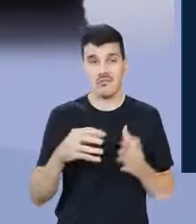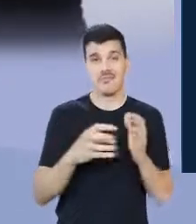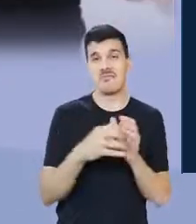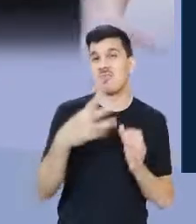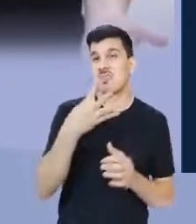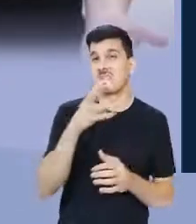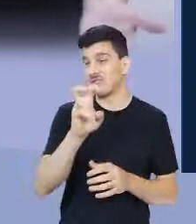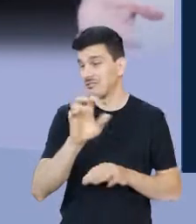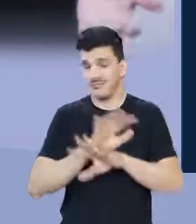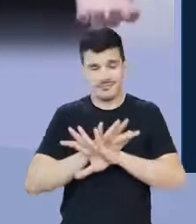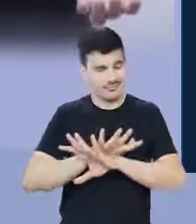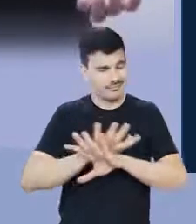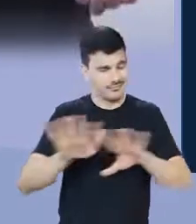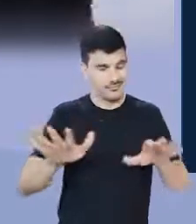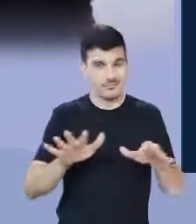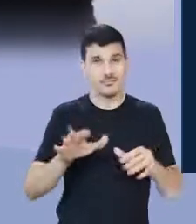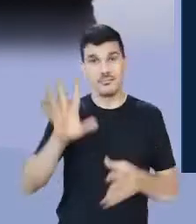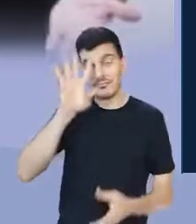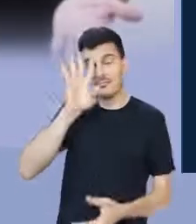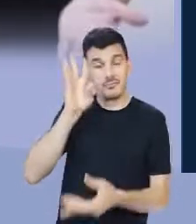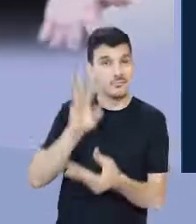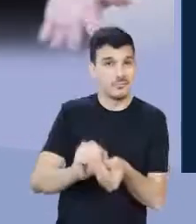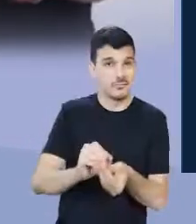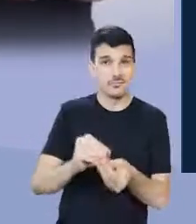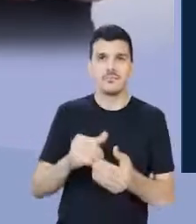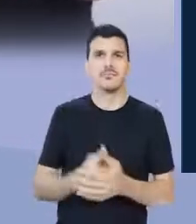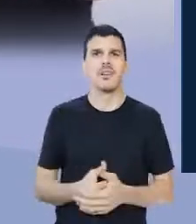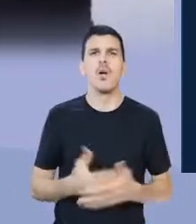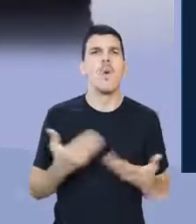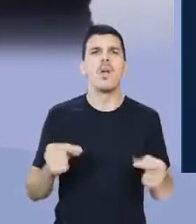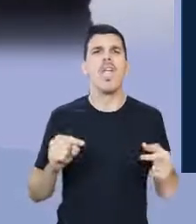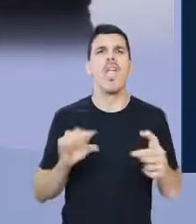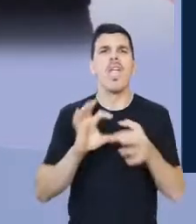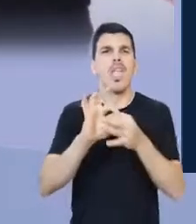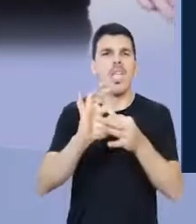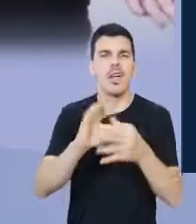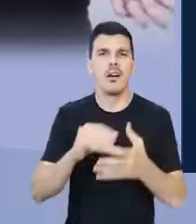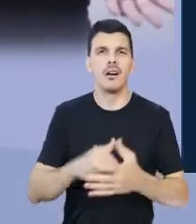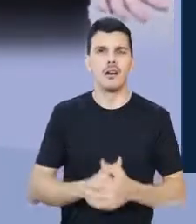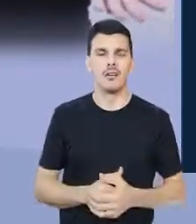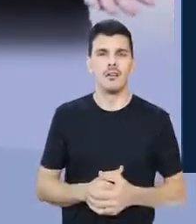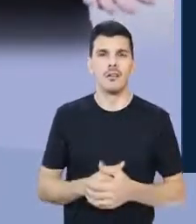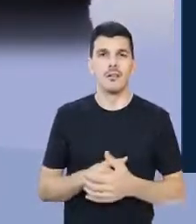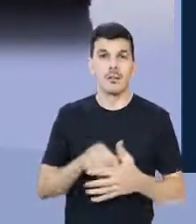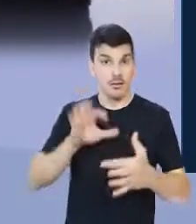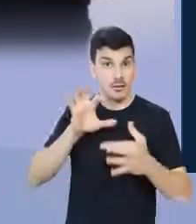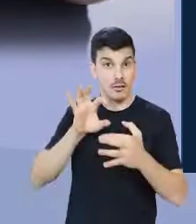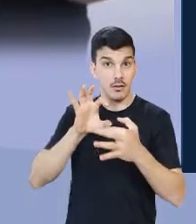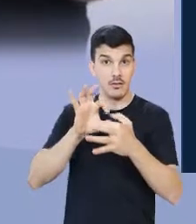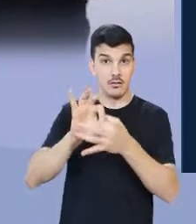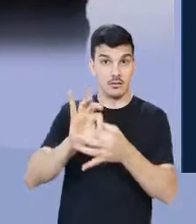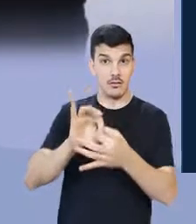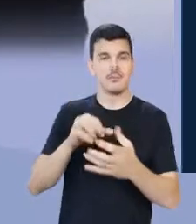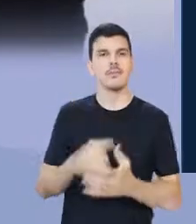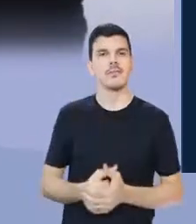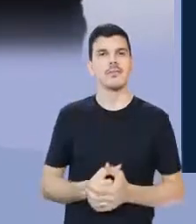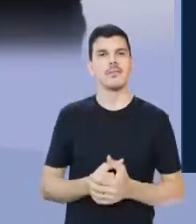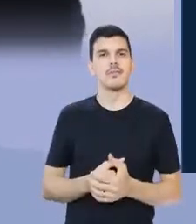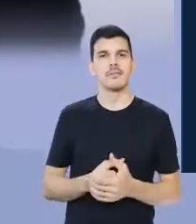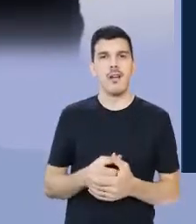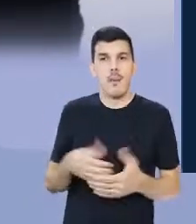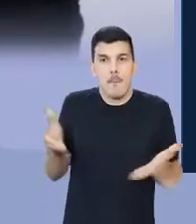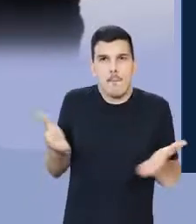de 45, no concretismo. Mas no que ele se encaixa? Ele se encaixa